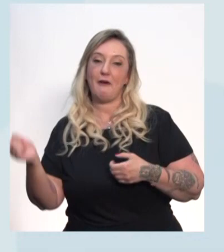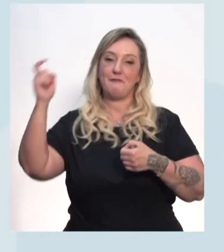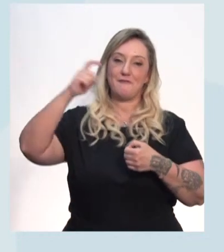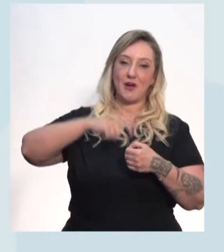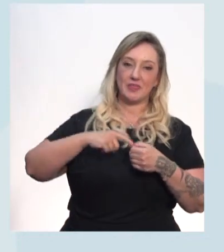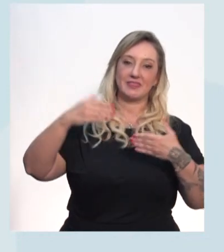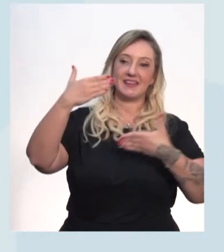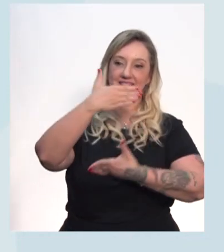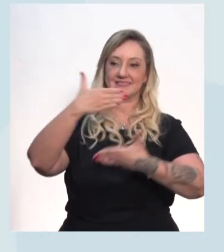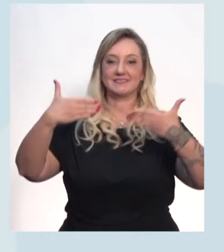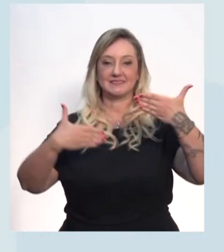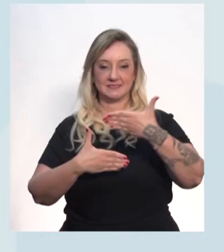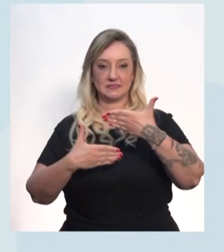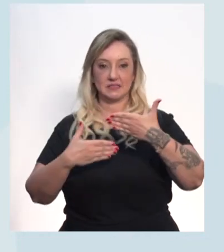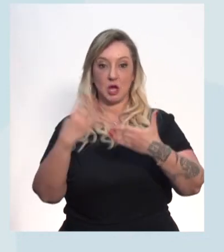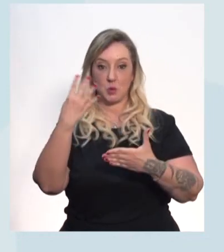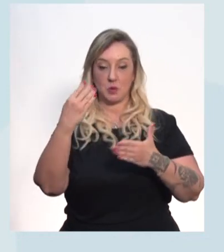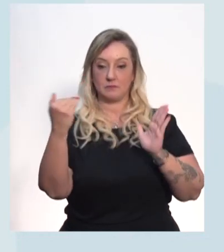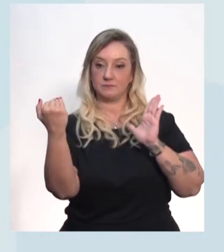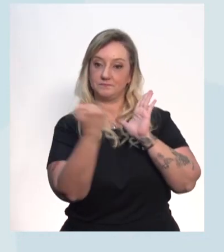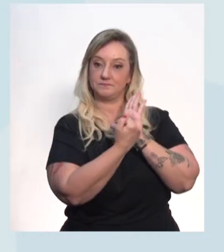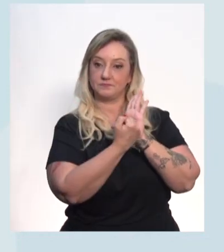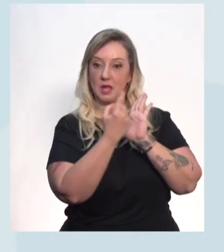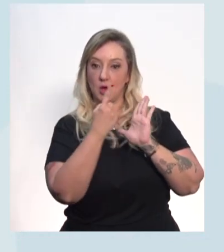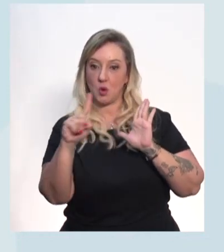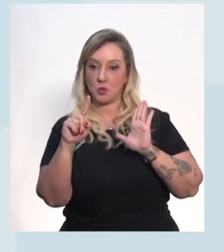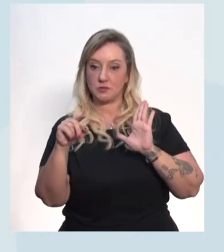informação de que está tendo uma videochamada.